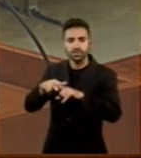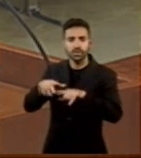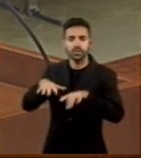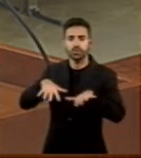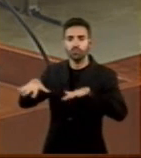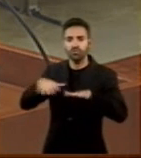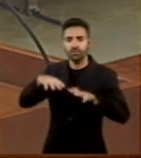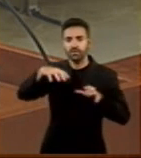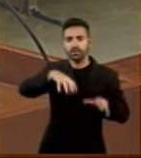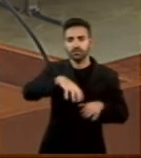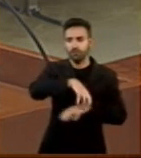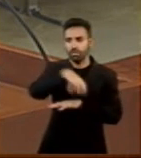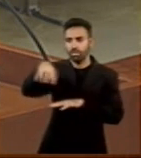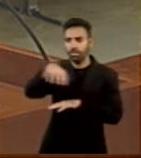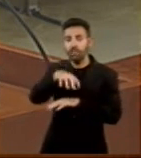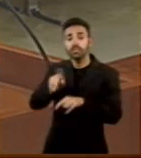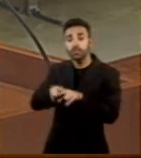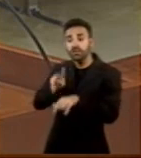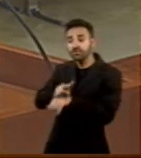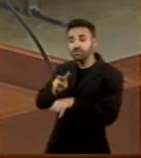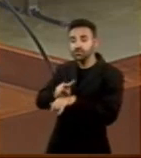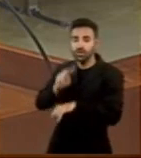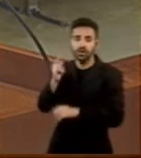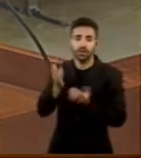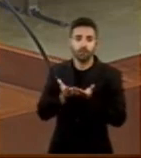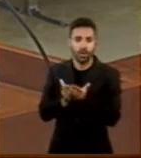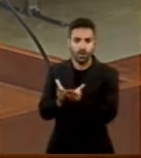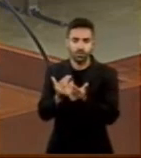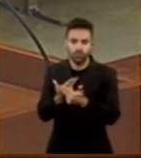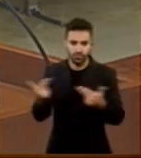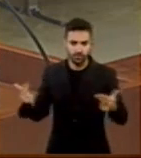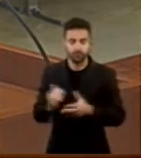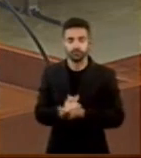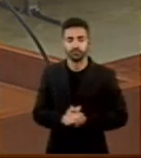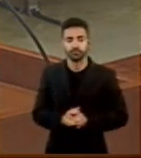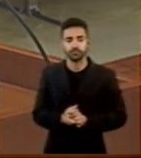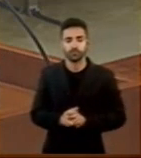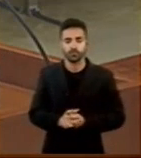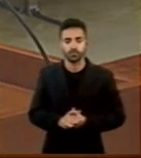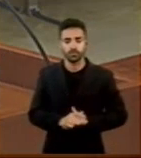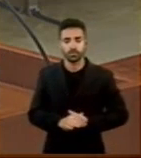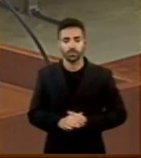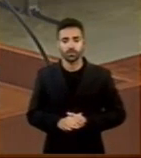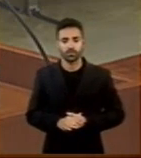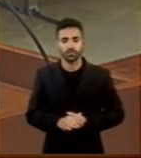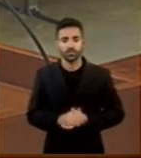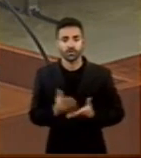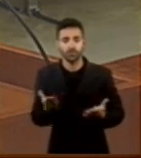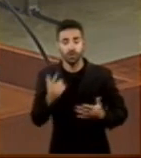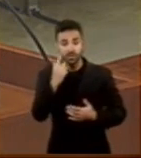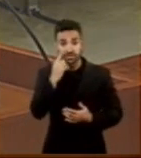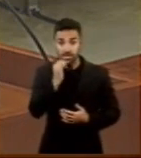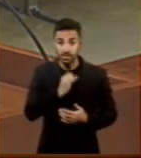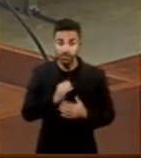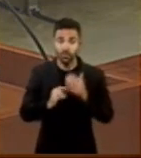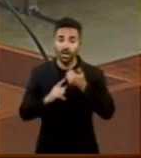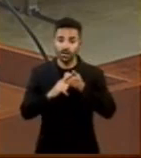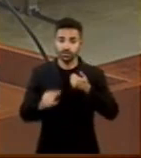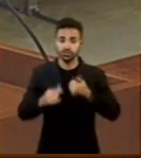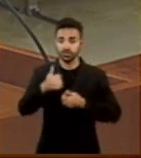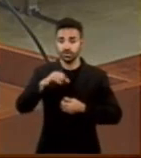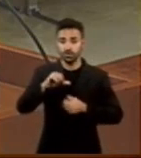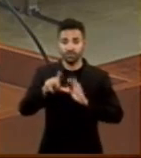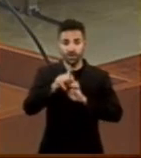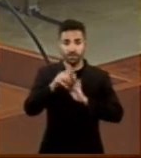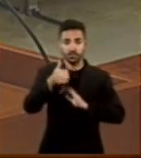movimentação de bloco e vigilância de embarcações. Portanto, se no artigo 19 dessa Lei de